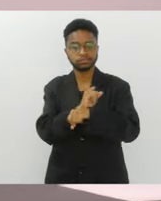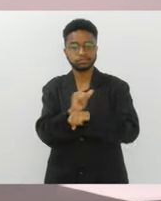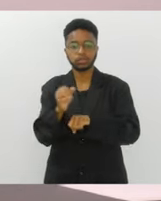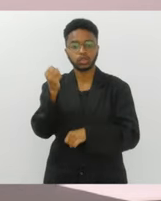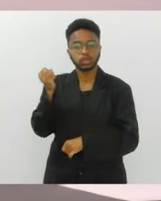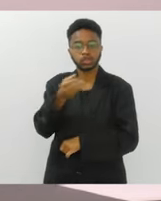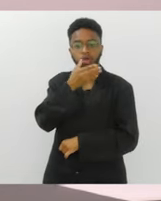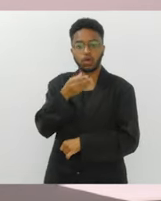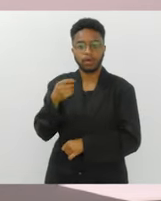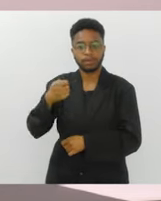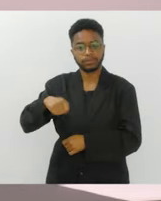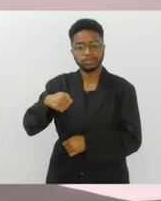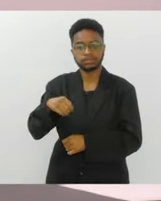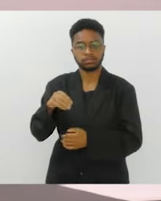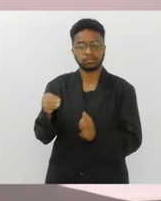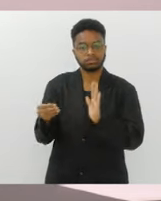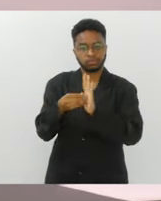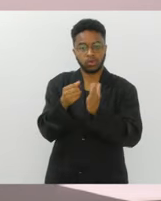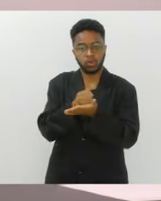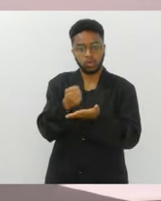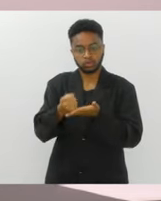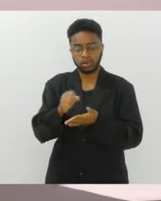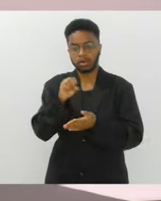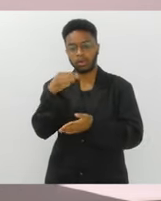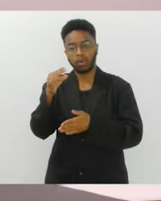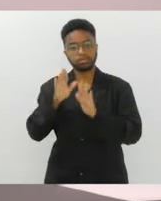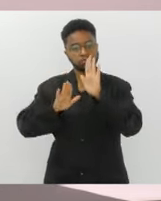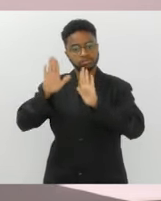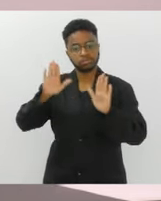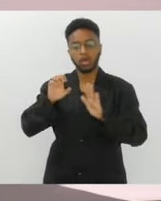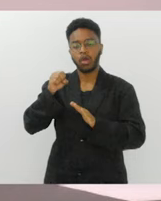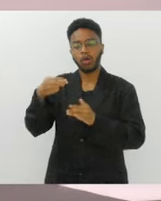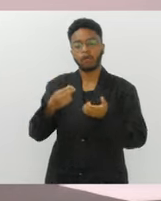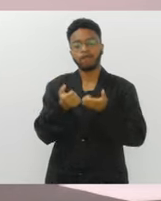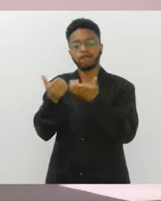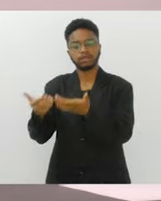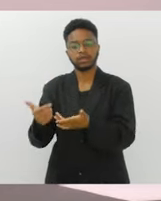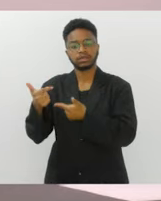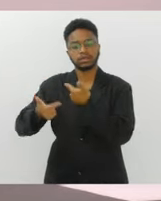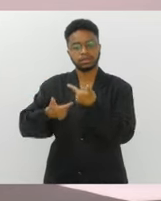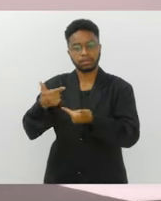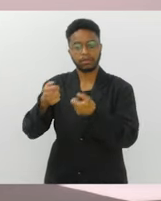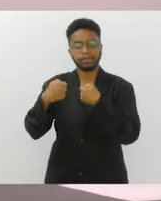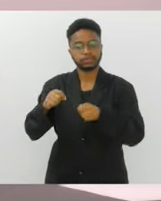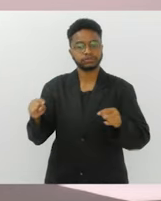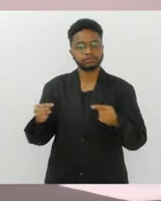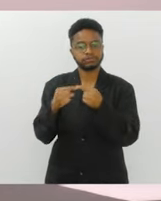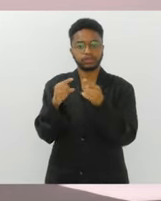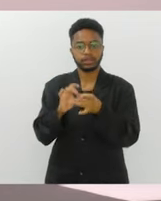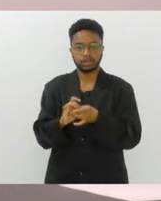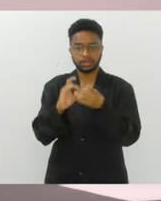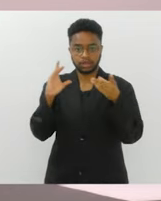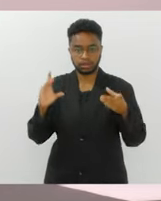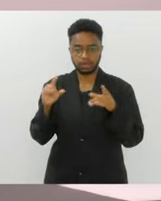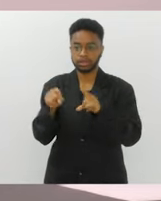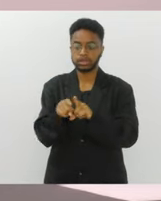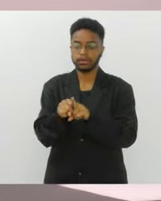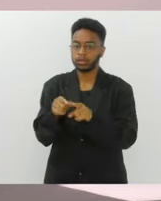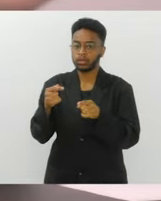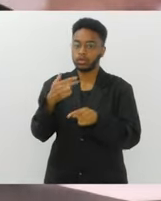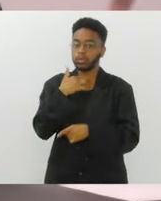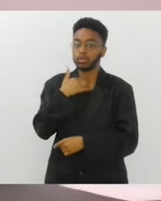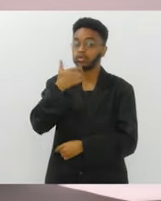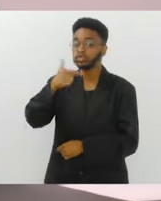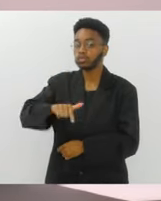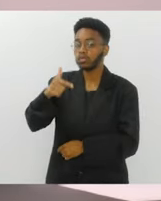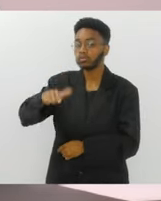se colocar um contrato, uma licitação, uma prestação desse serviço que seja democrática e que não repita os